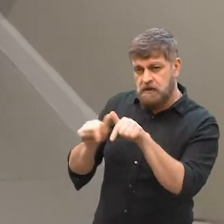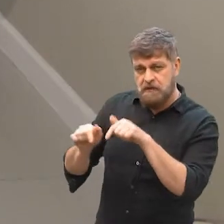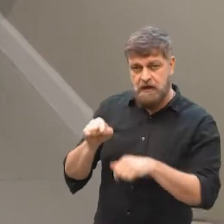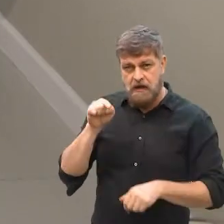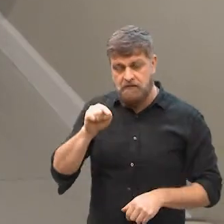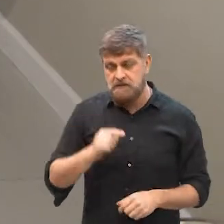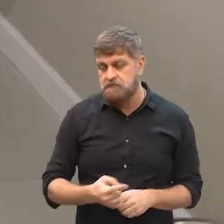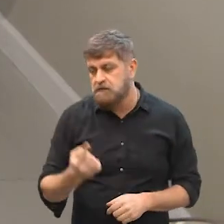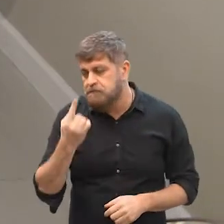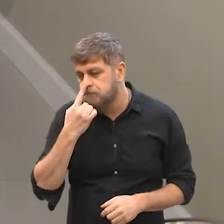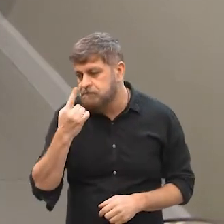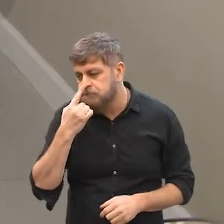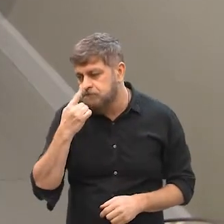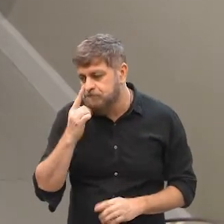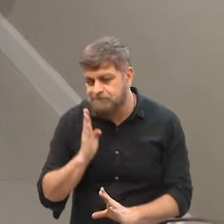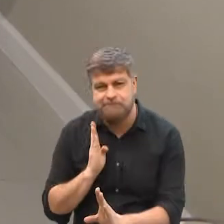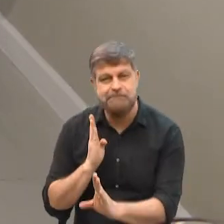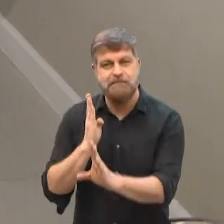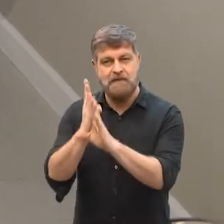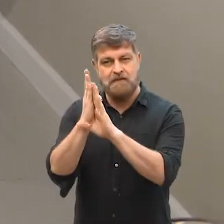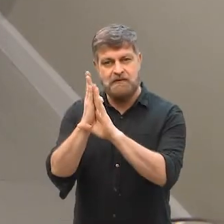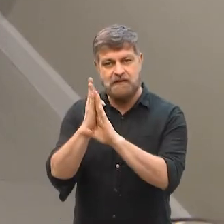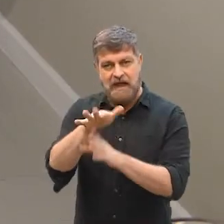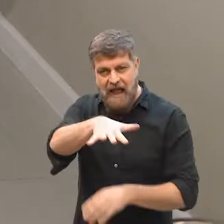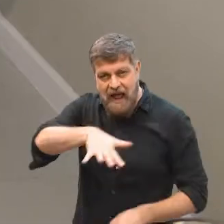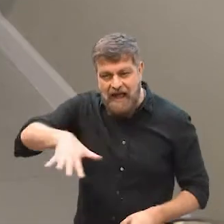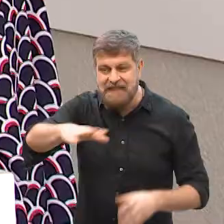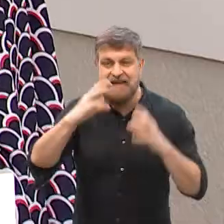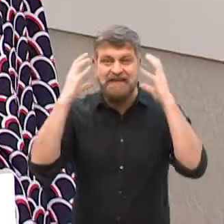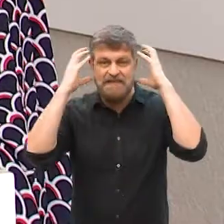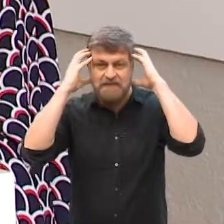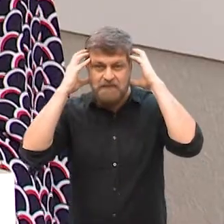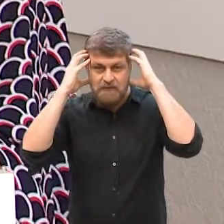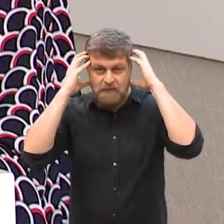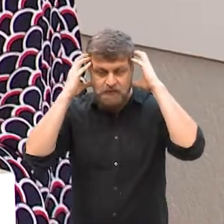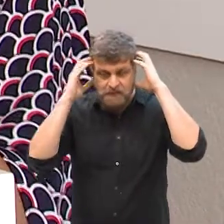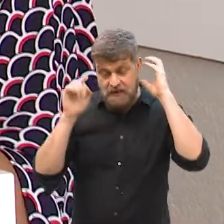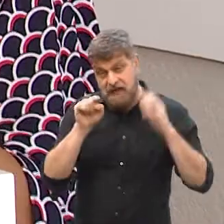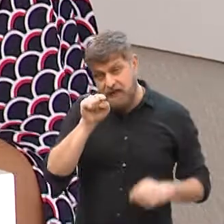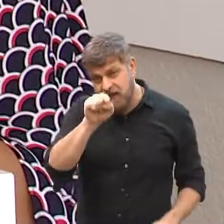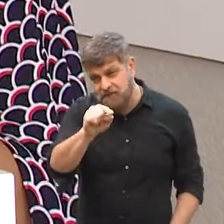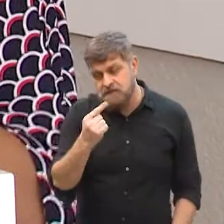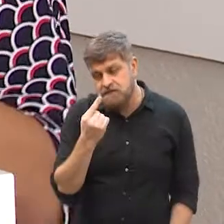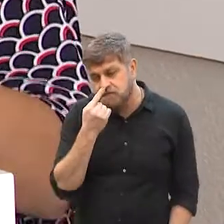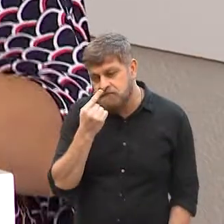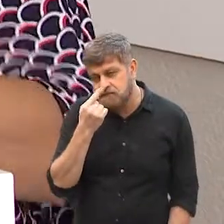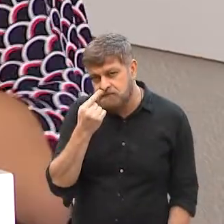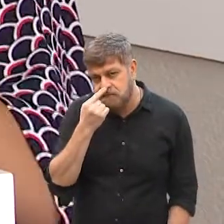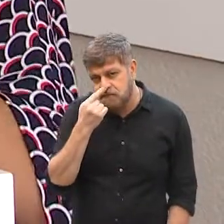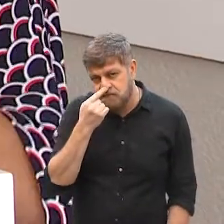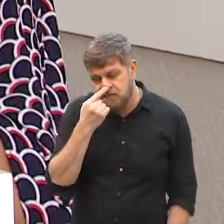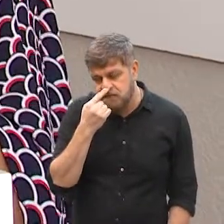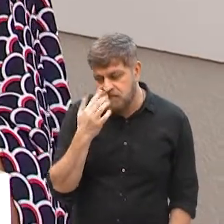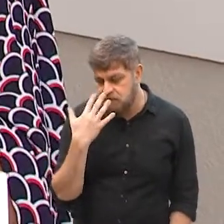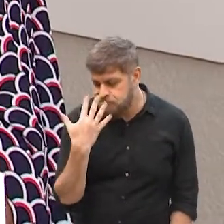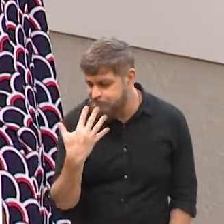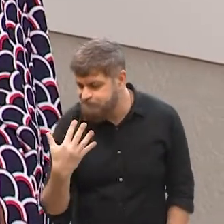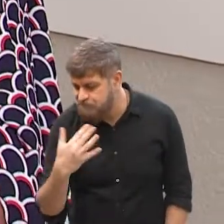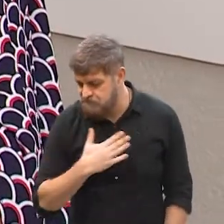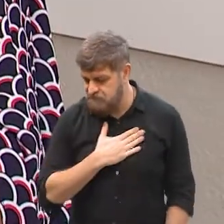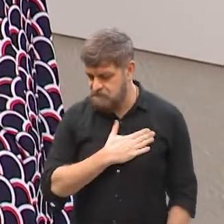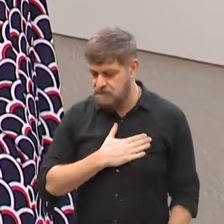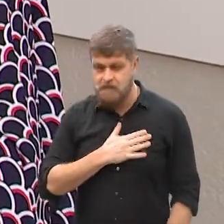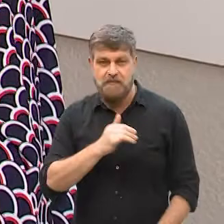certamente você vai achar alguma coisa dentro da fonoaudiologia que tem alguma vertente que você gosta. Então eu